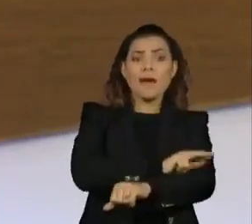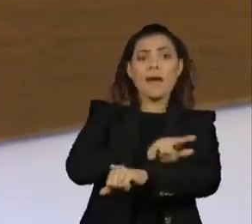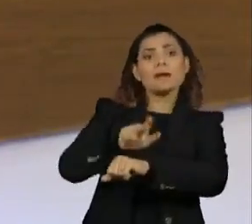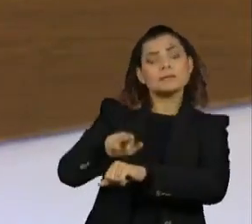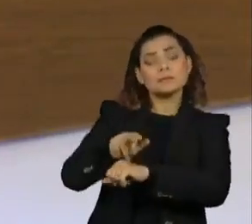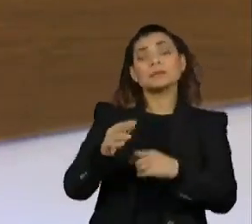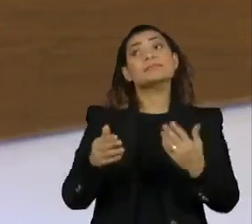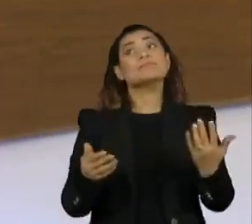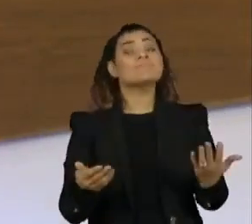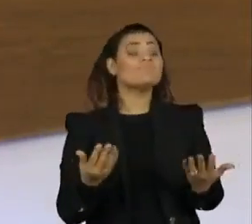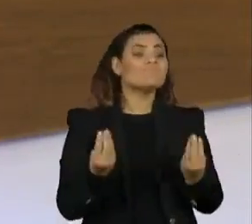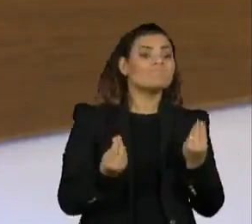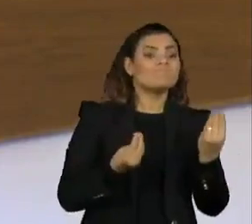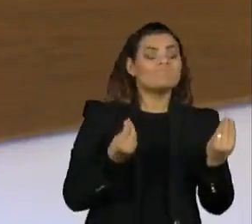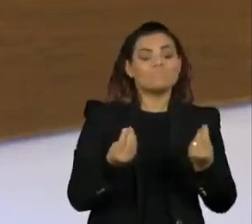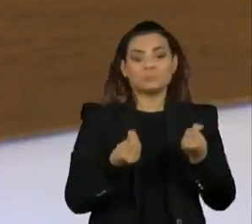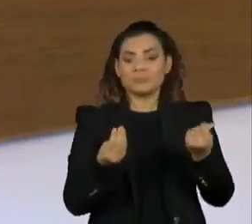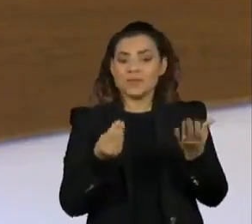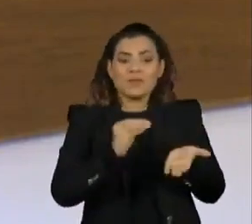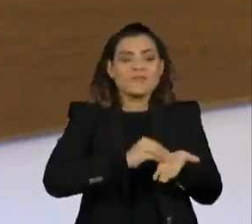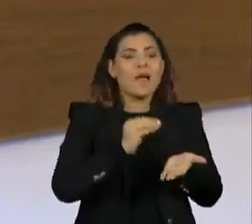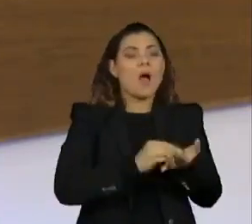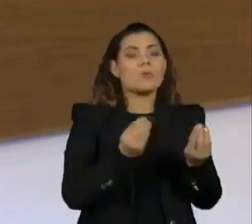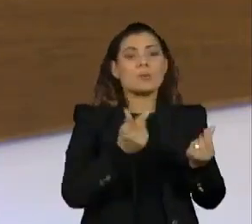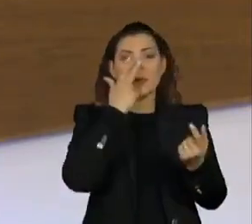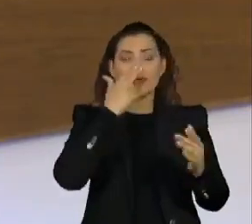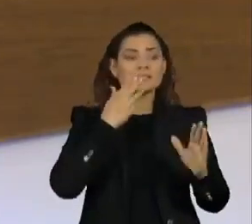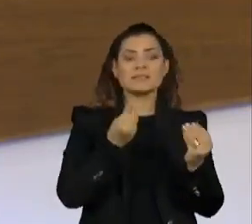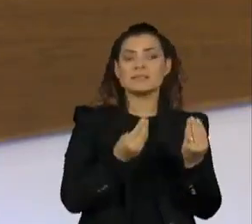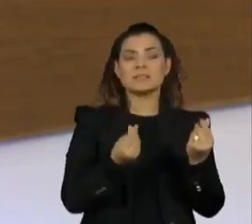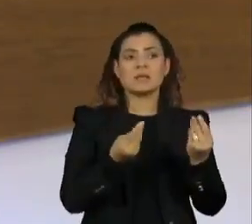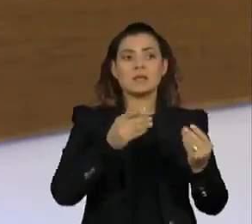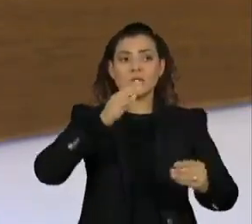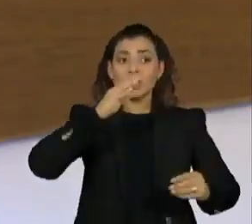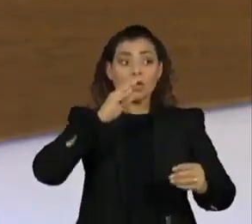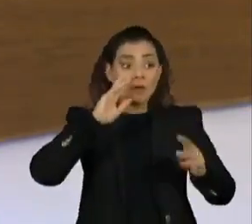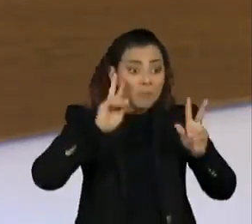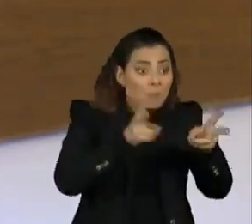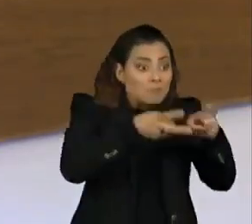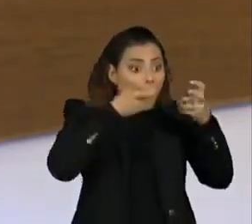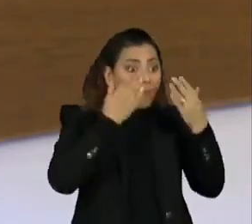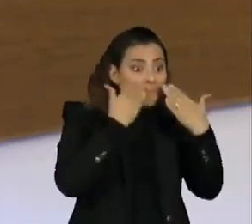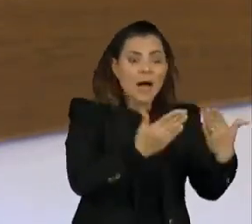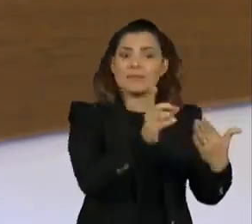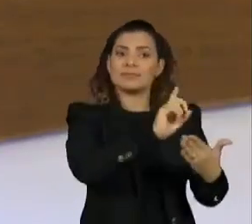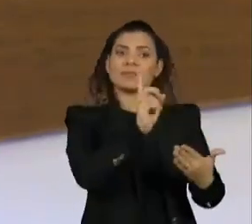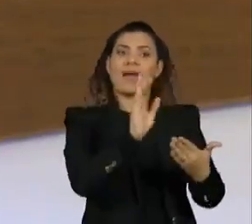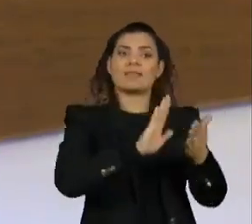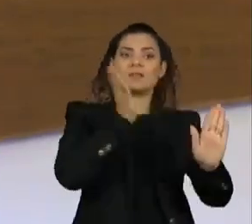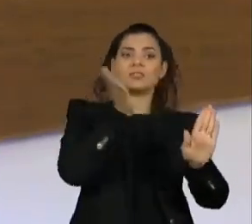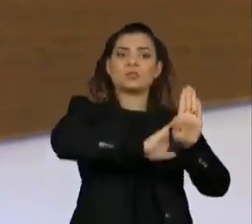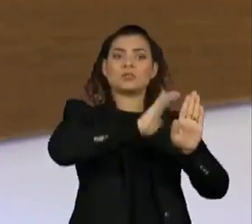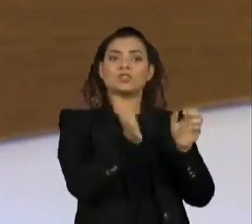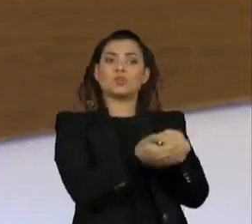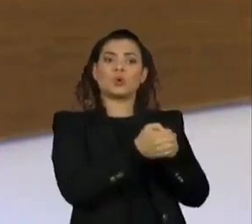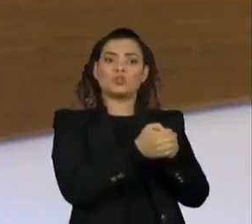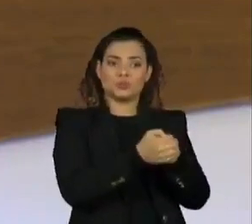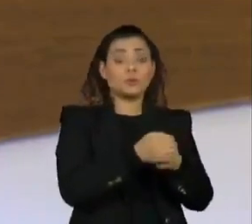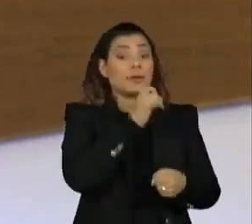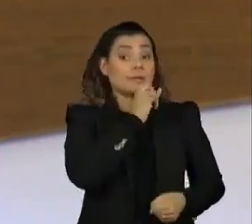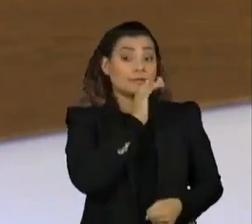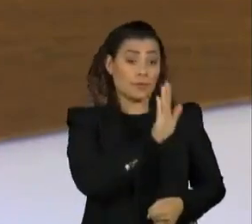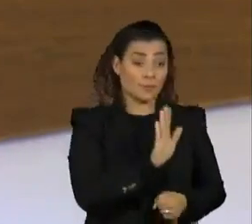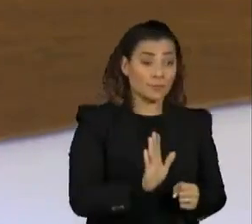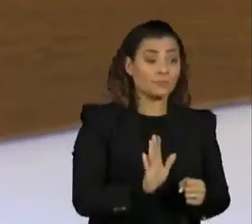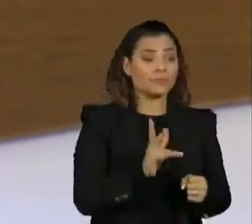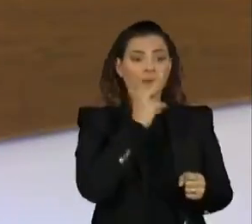não é de uma forma direta, pode ser de uma forma indireta ou até inconsciente. Eu costumo dar um exemplo. Por exemplo,